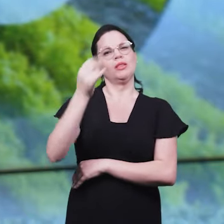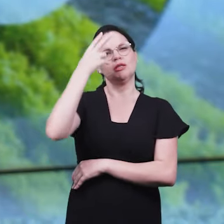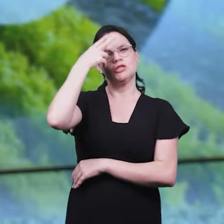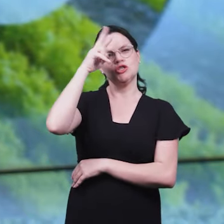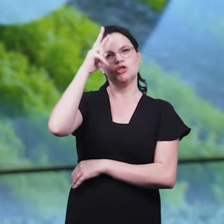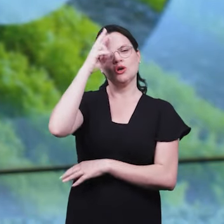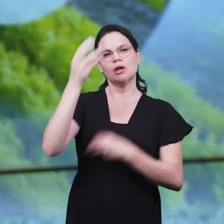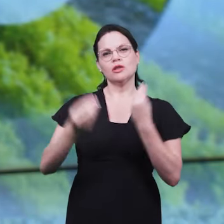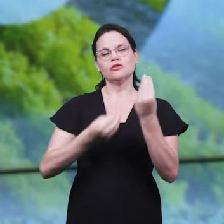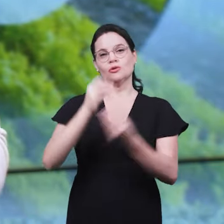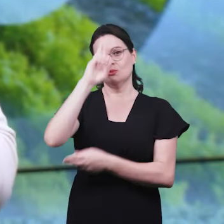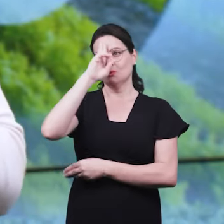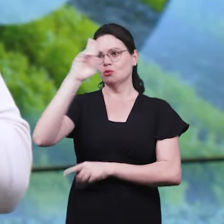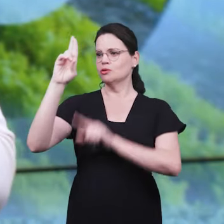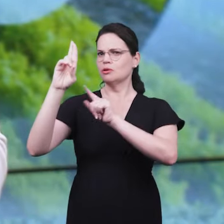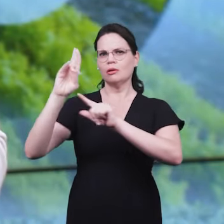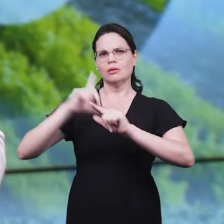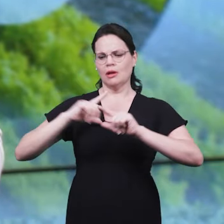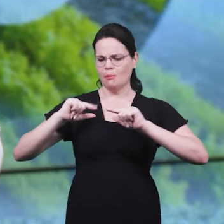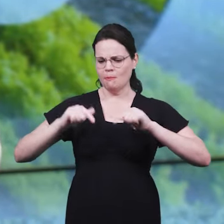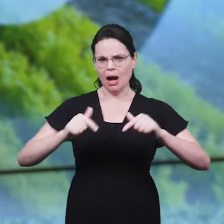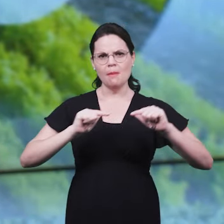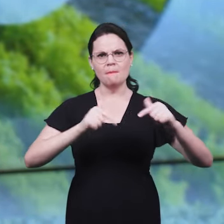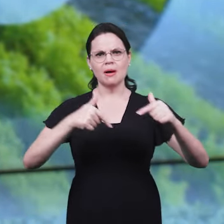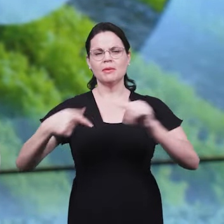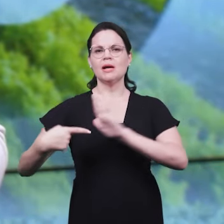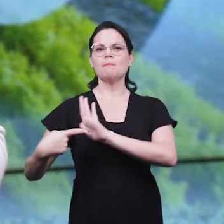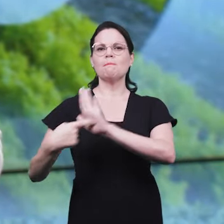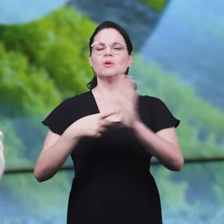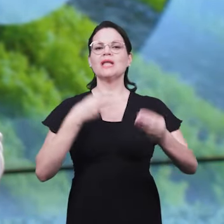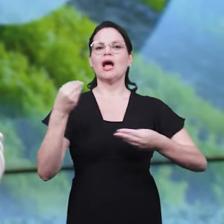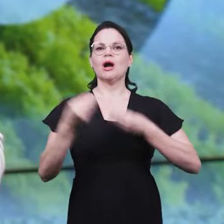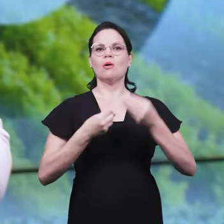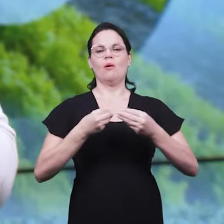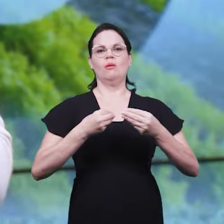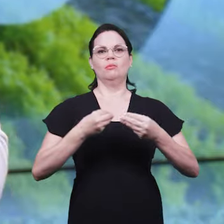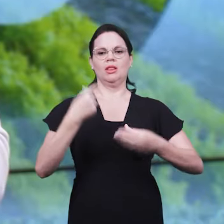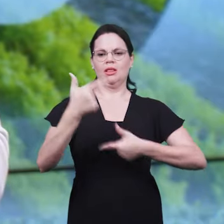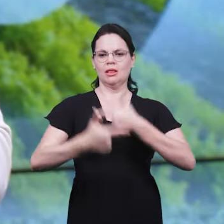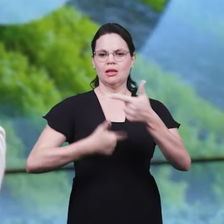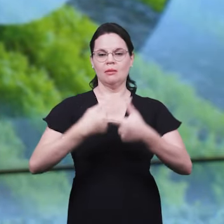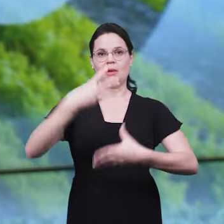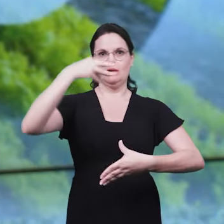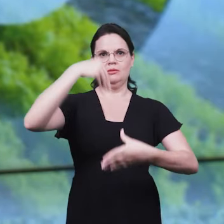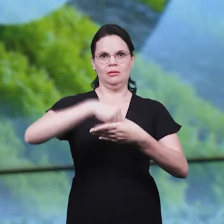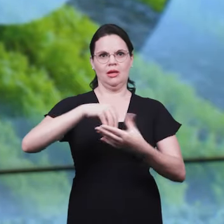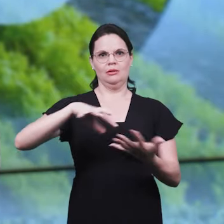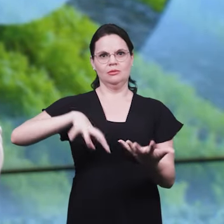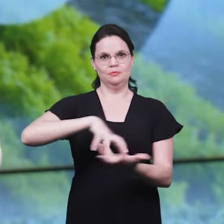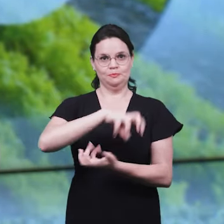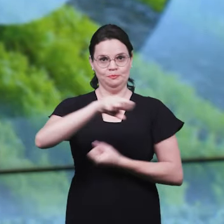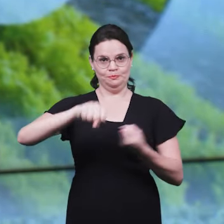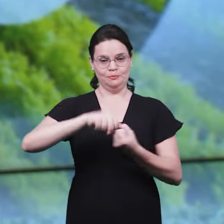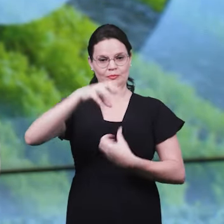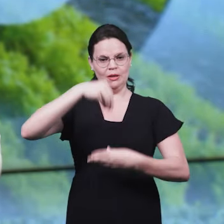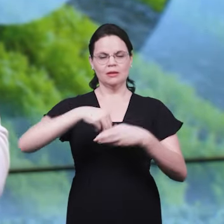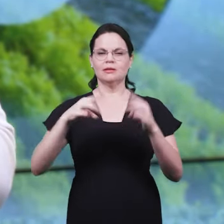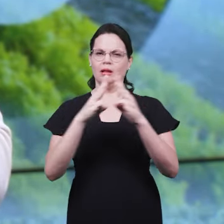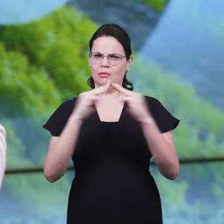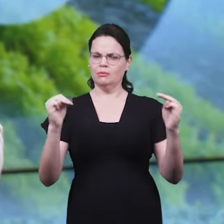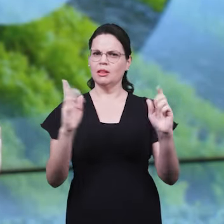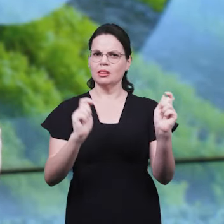grandes operações do Senhor e mostrar como as atividades sustentáveis estão presentes neste lugar. Os